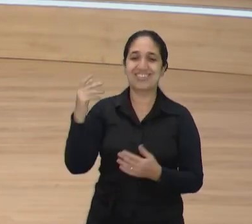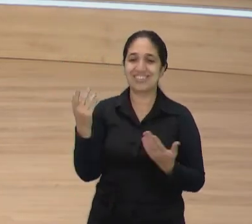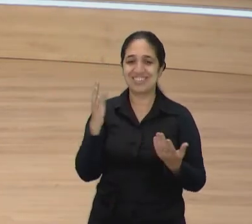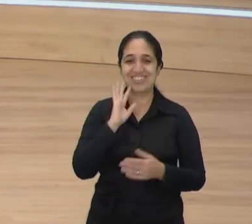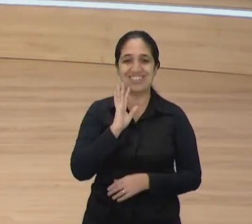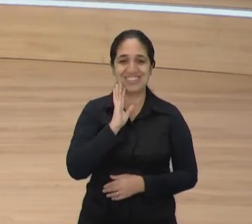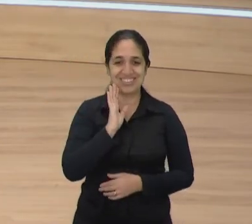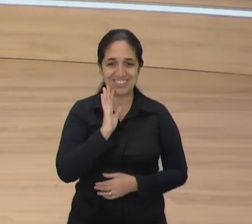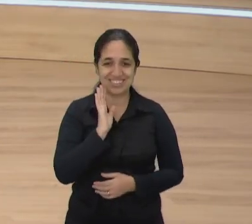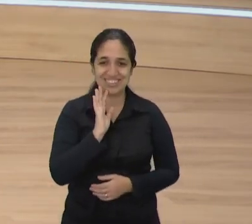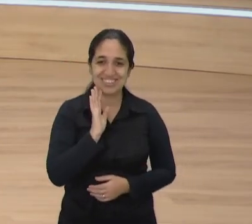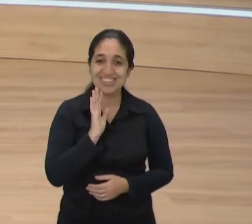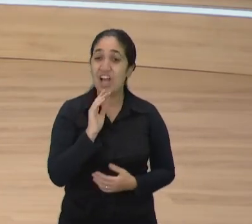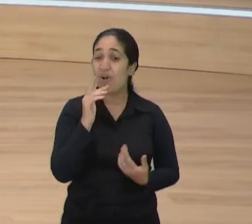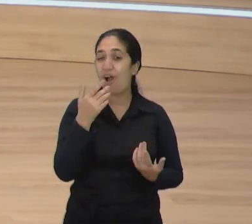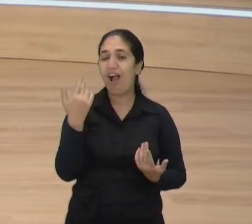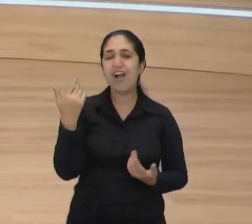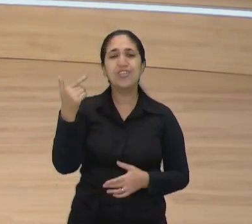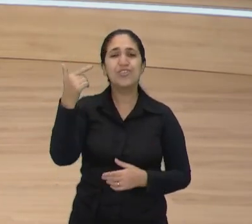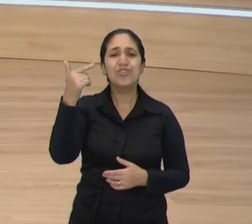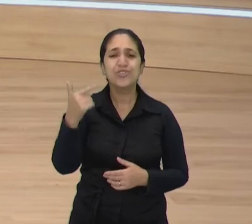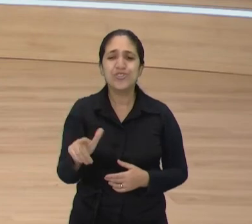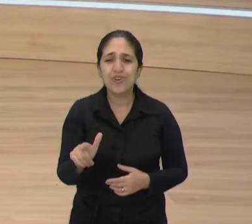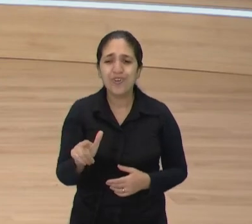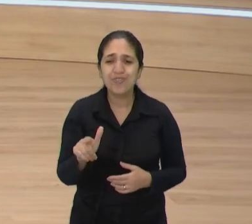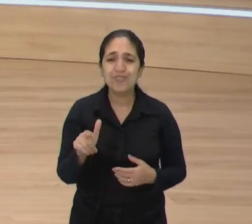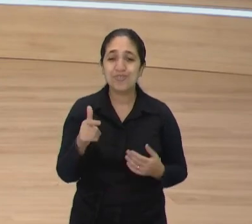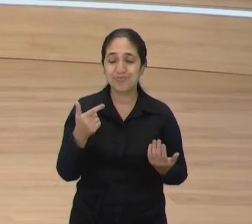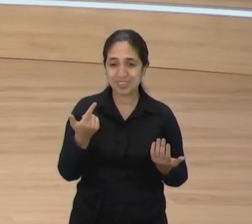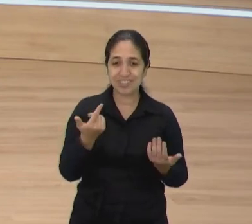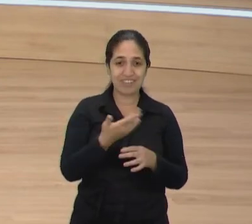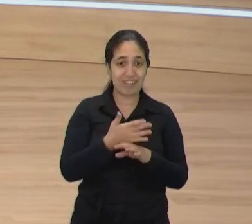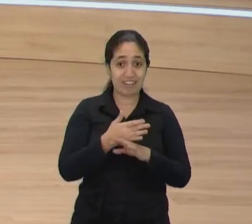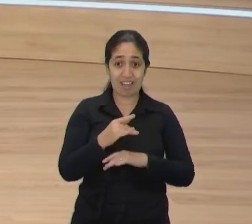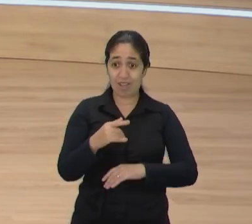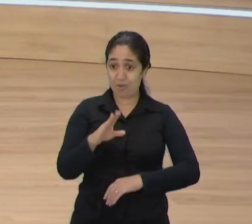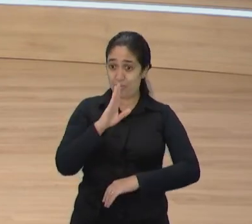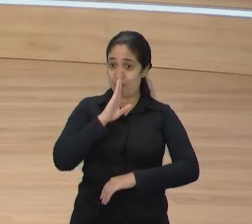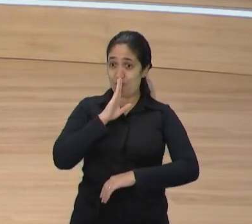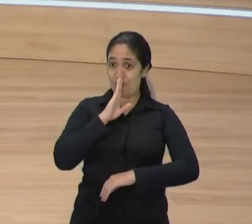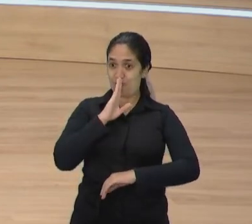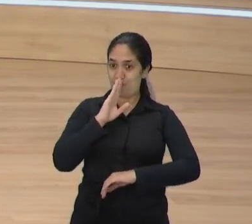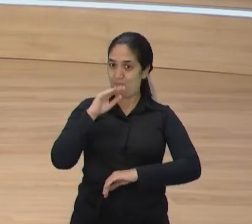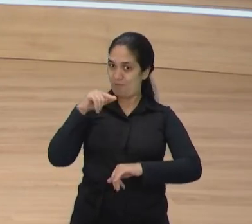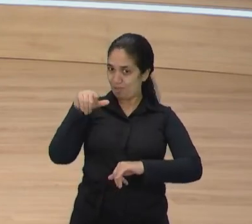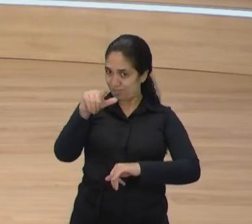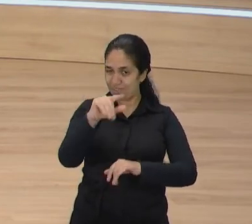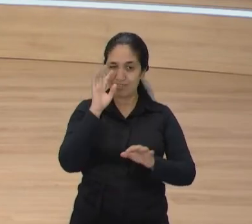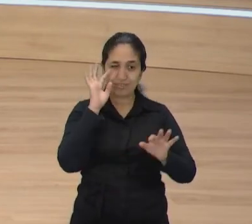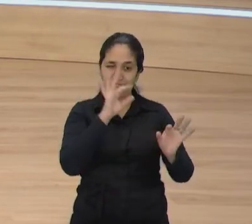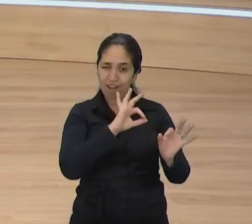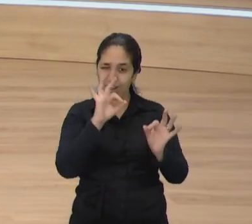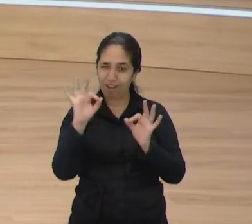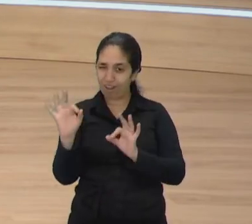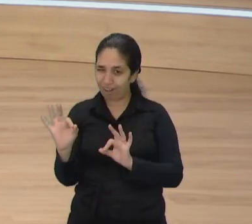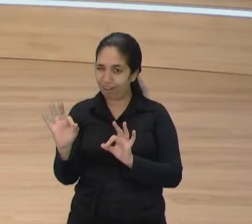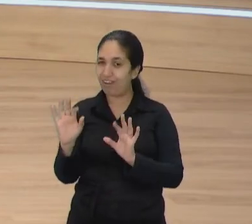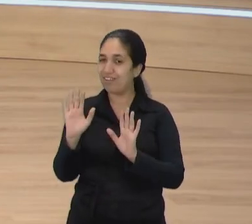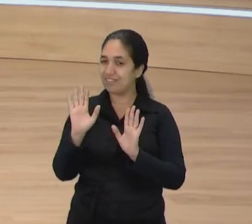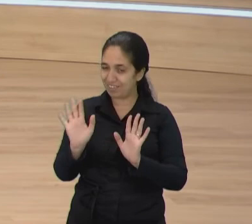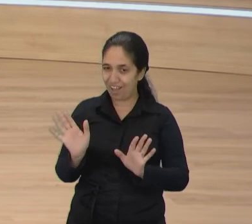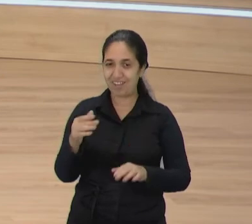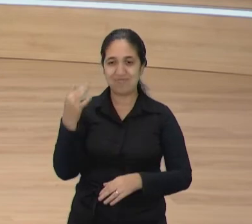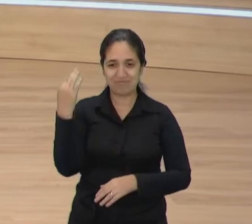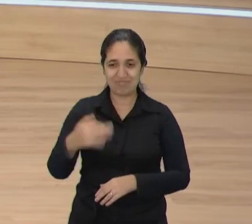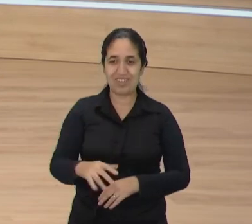Legal. Quero só mais uma vez pra gente encerrar, mas agora não vou falar nada, a gente só vai fazer. Eu sei que vocês vão acompanhar. Tentei ajudar agora pra